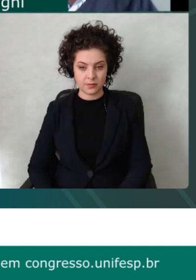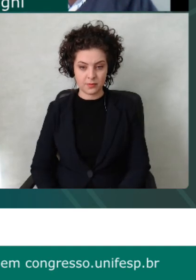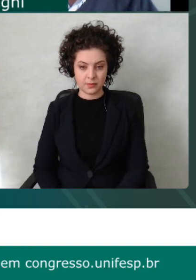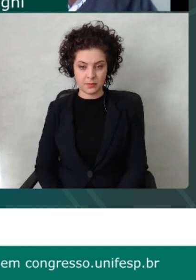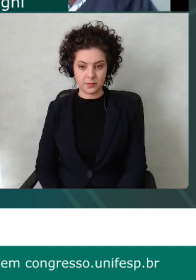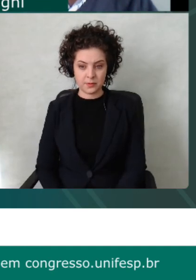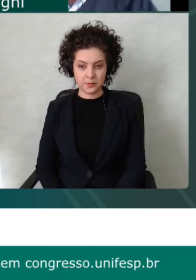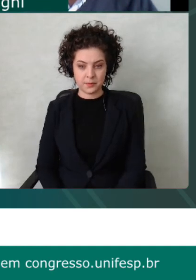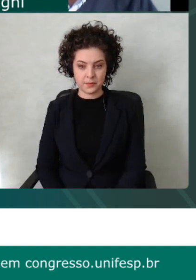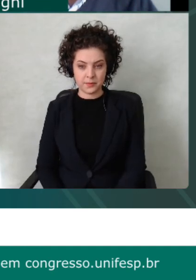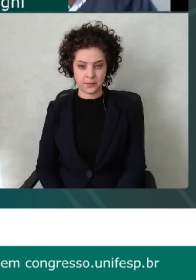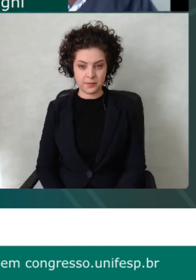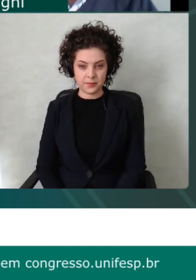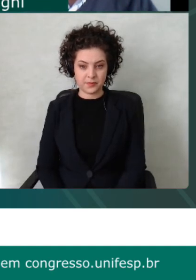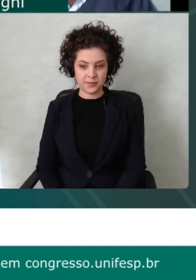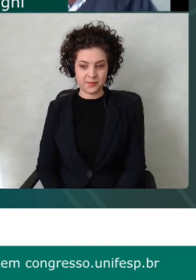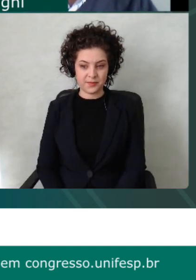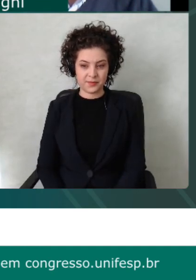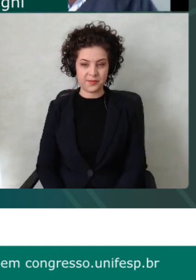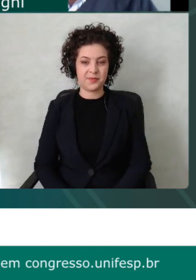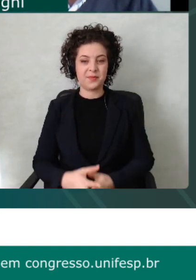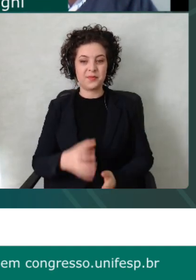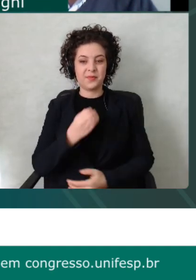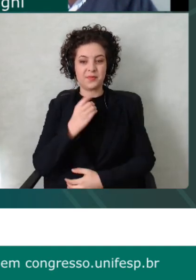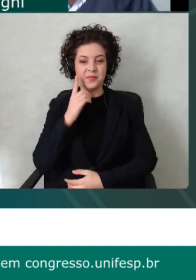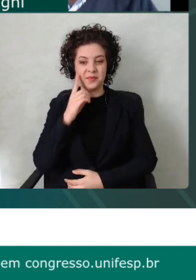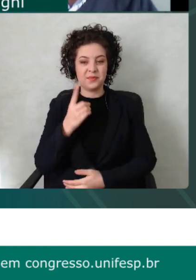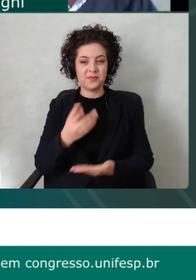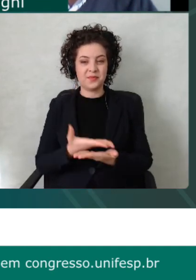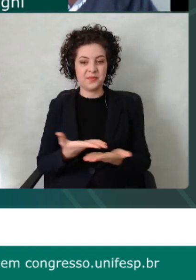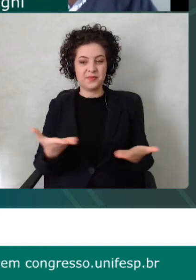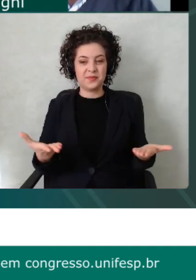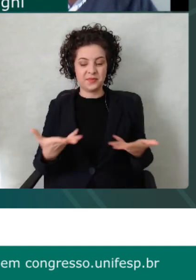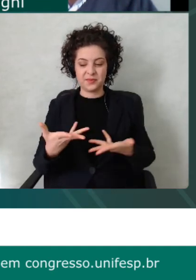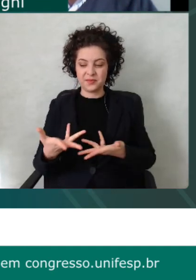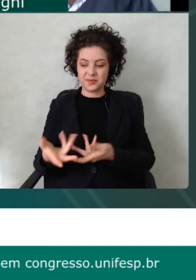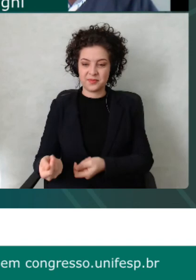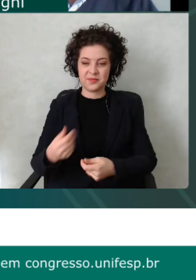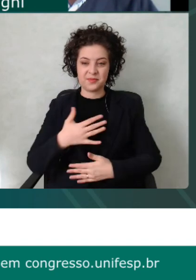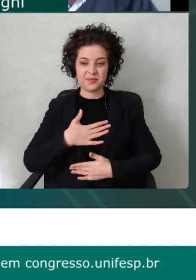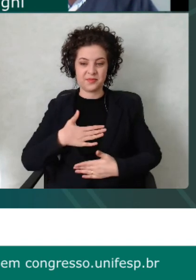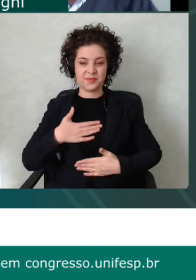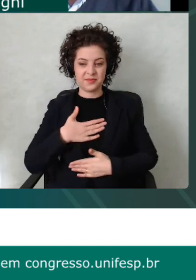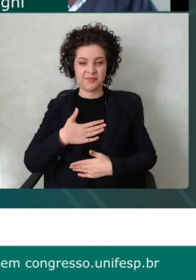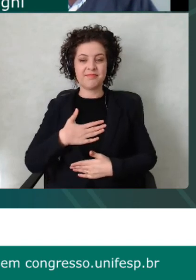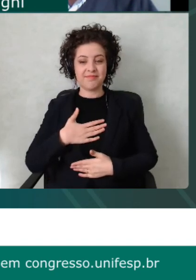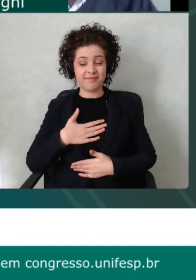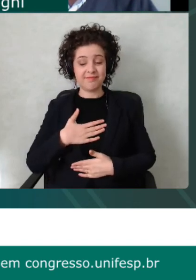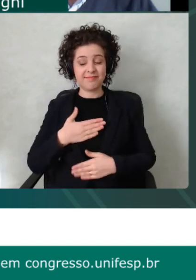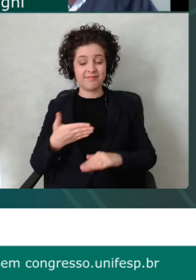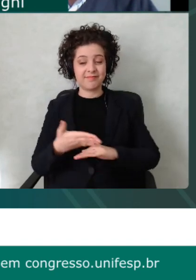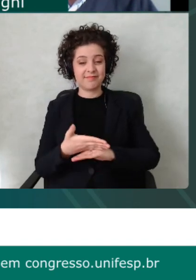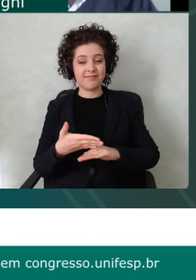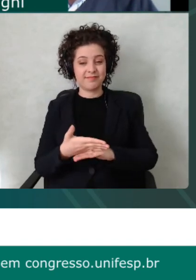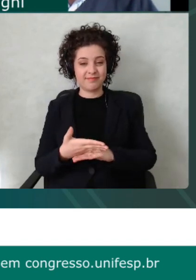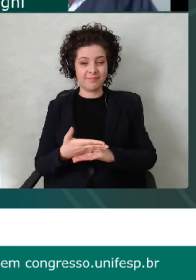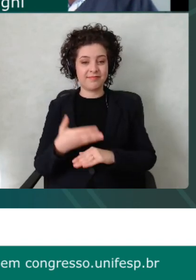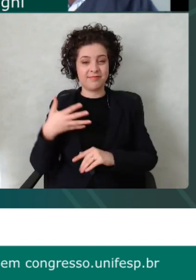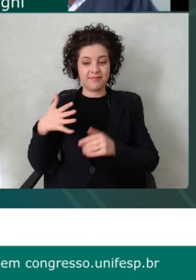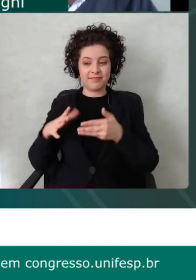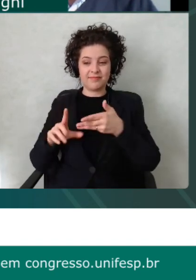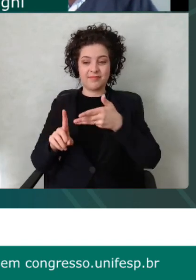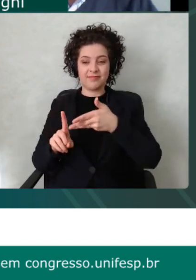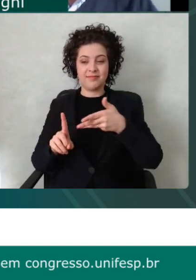Bom dia a todos. Inicialmente, eu gostaria de agradecer o convite, uma satisfação poder fazer parte dessa sessão. E sendo